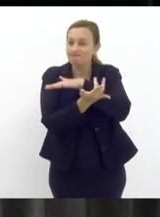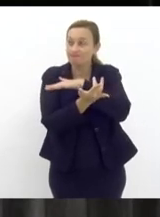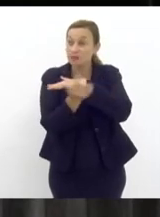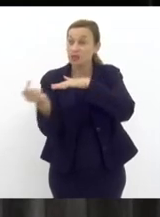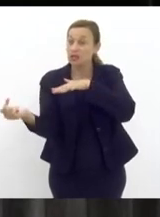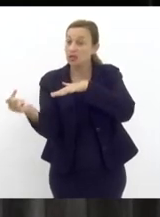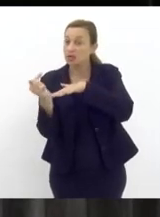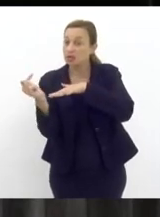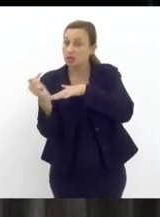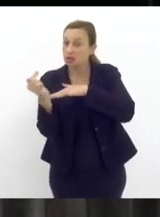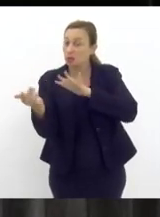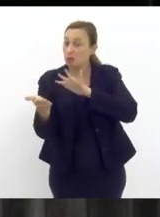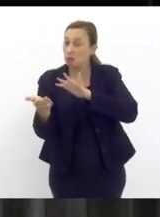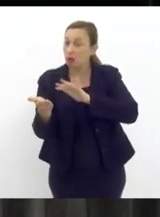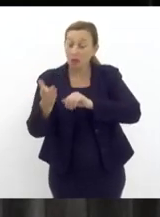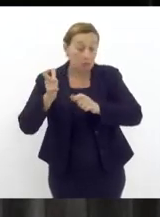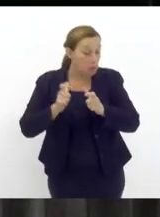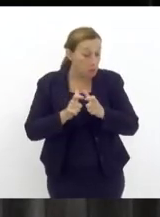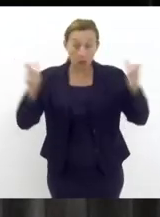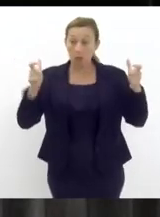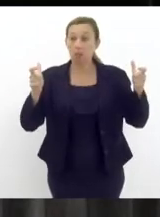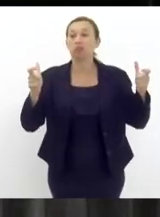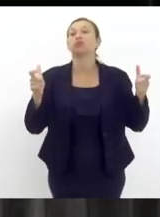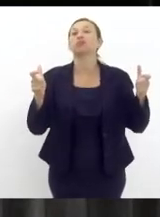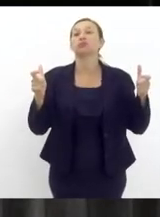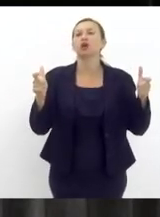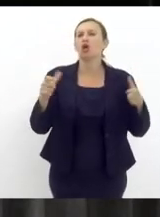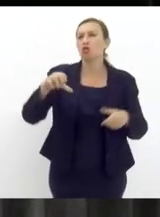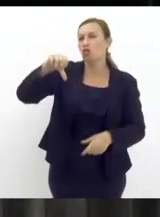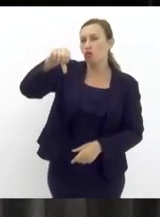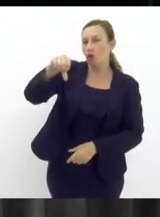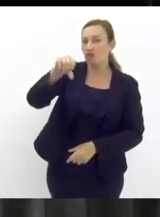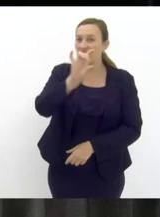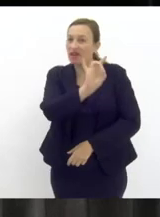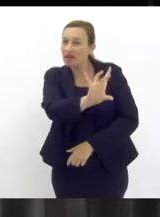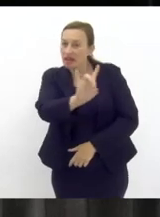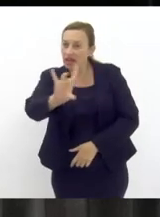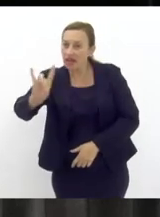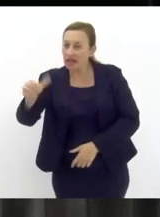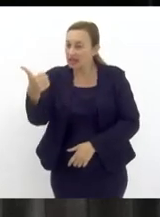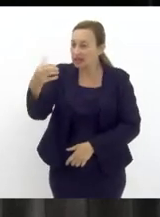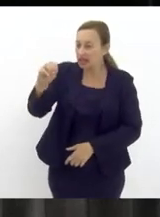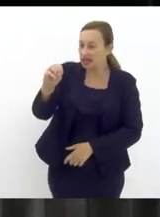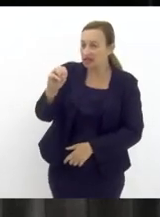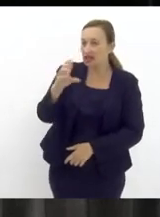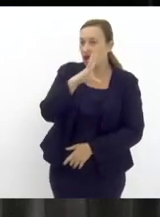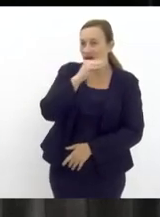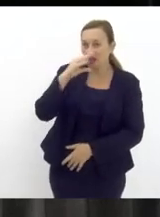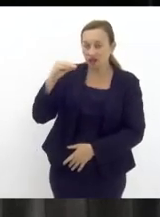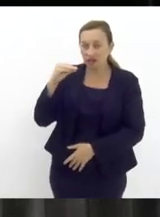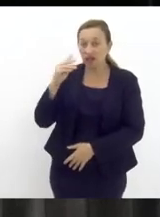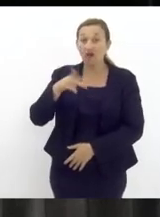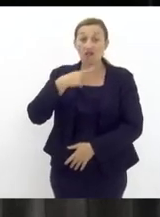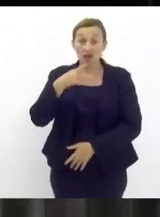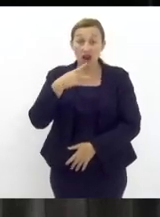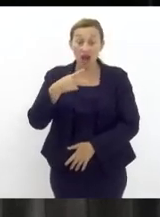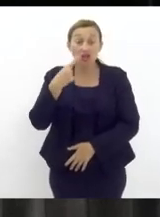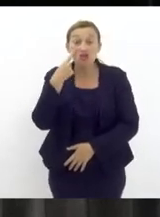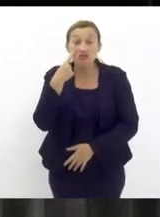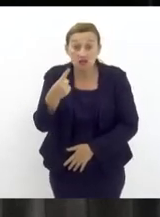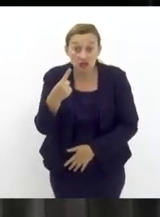essa proporção é maior ainda 9 em cada dez adolescentes disseram ter visto